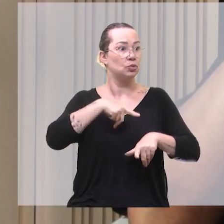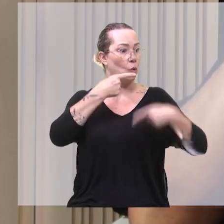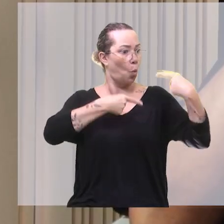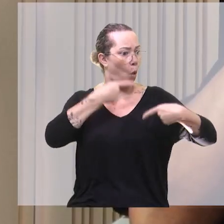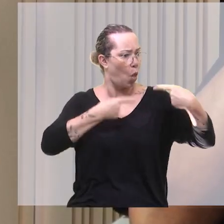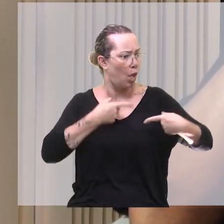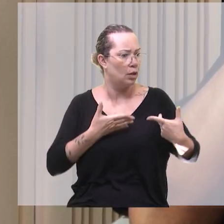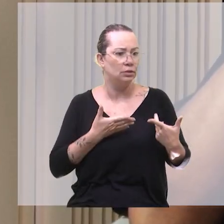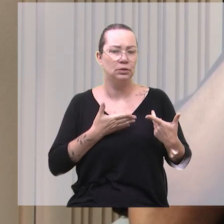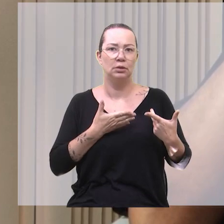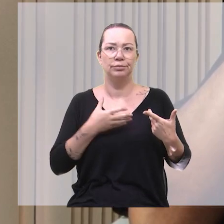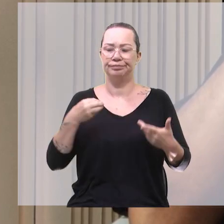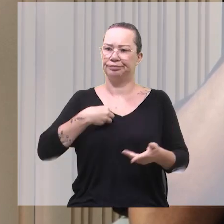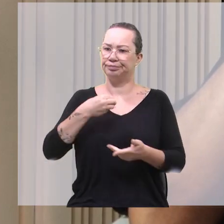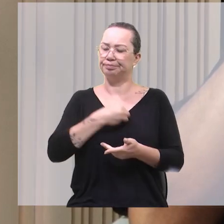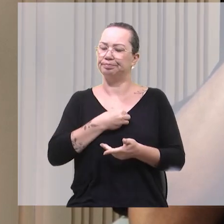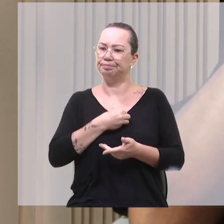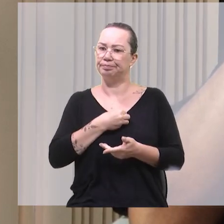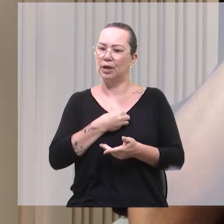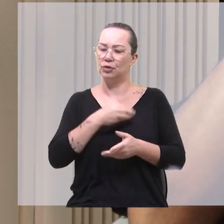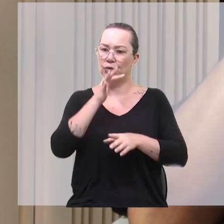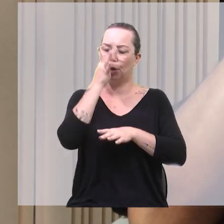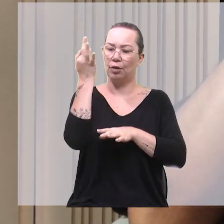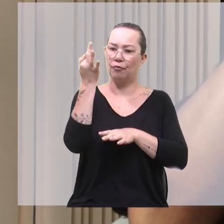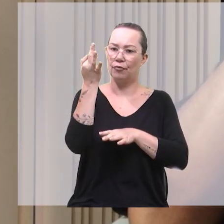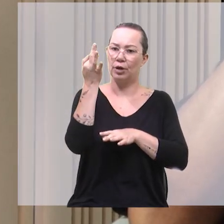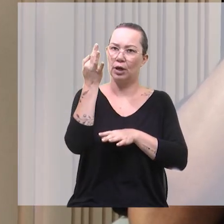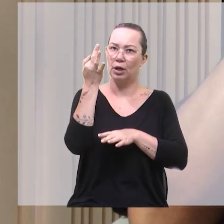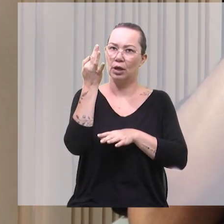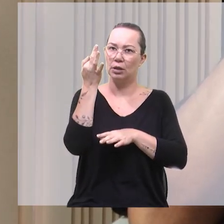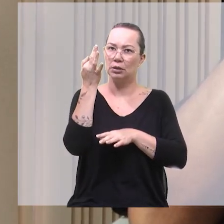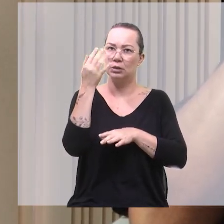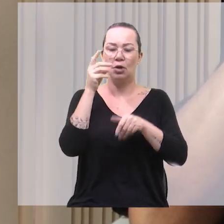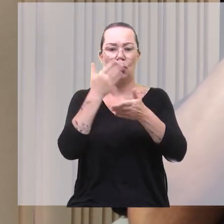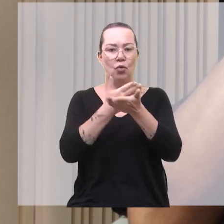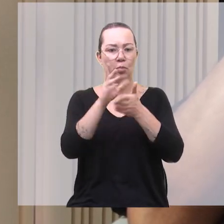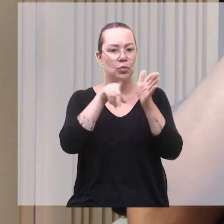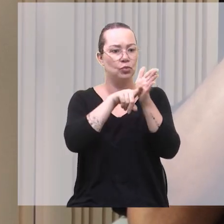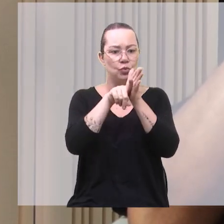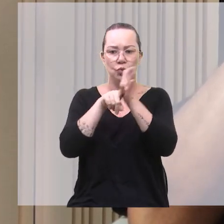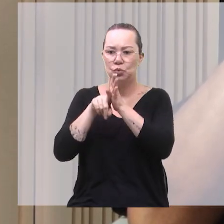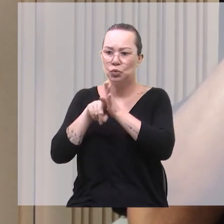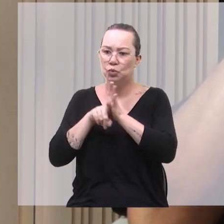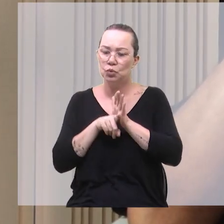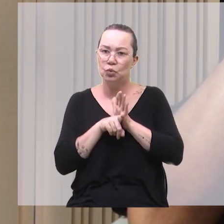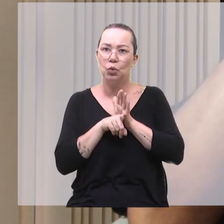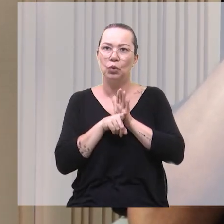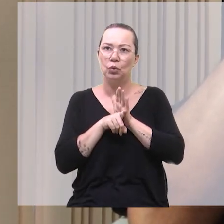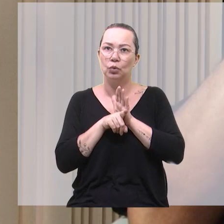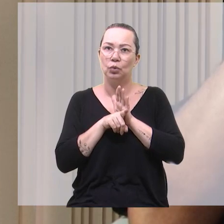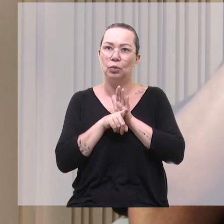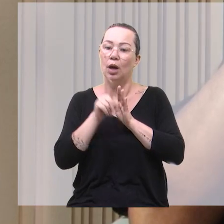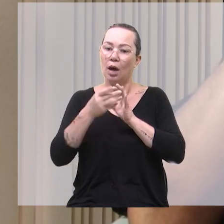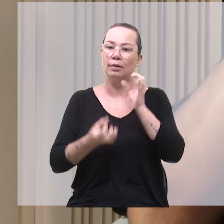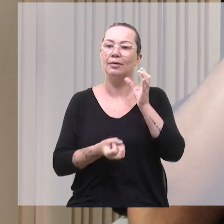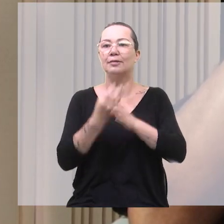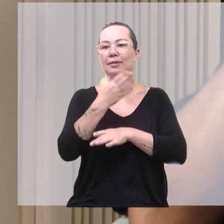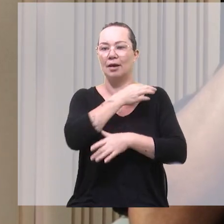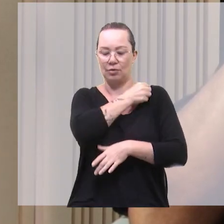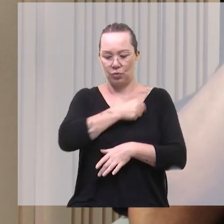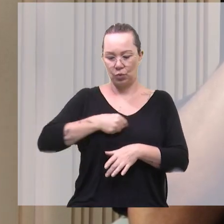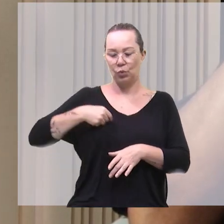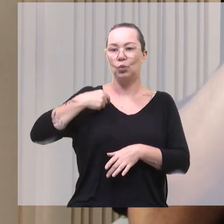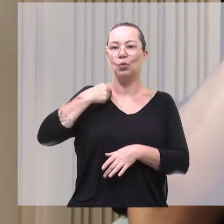discussão. Aí os médicos franceses decidiram fazer um estudo, e aí foi aonde saiu o